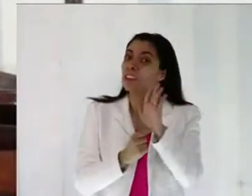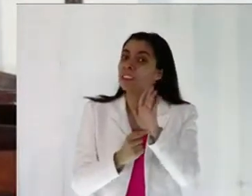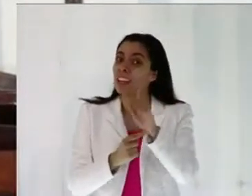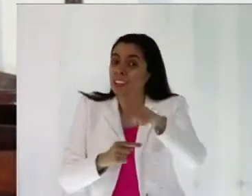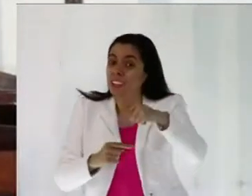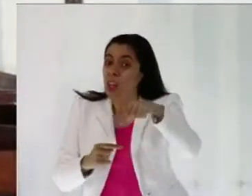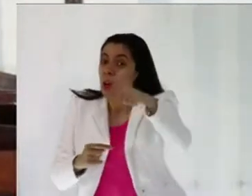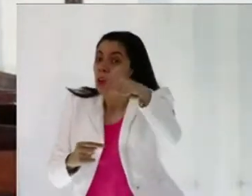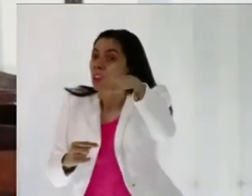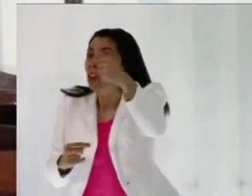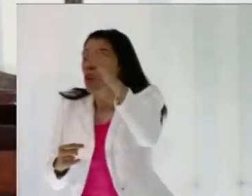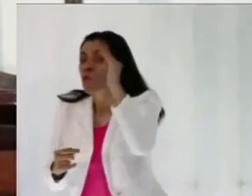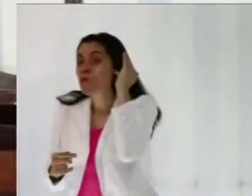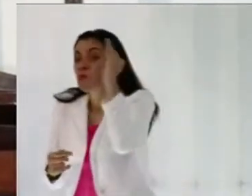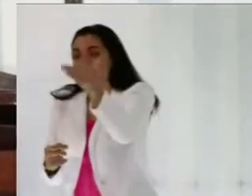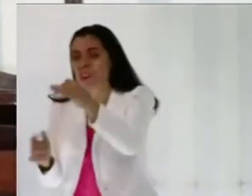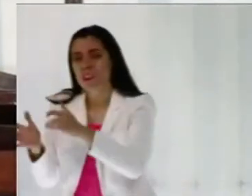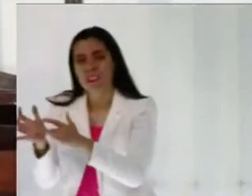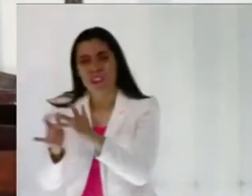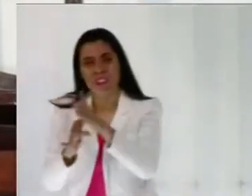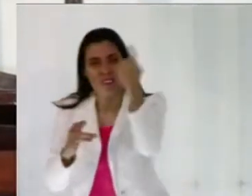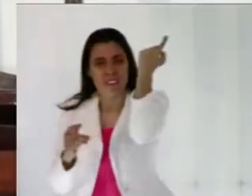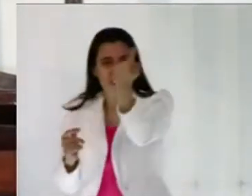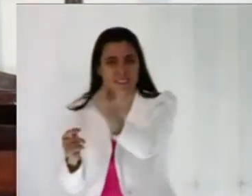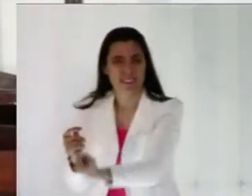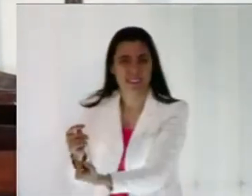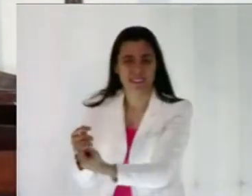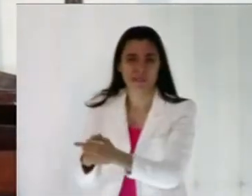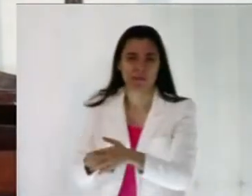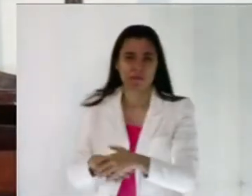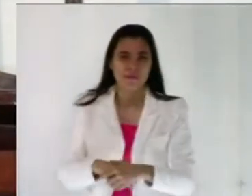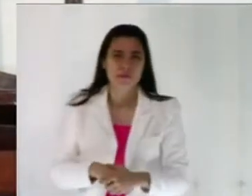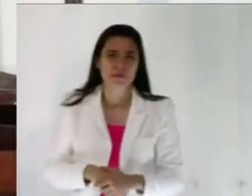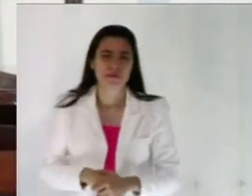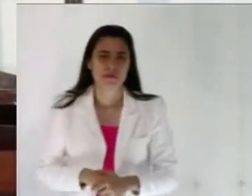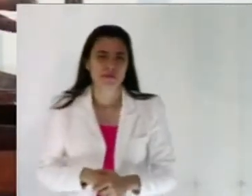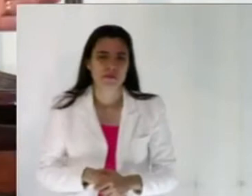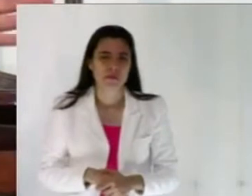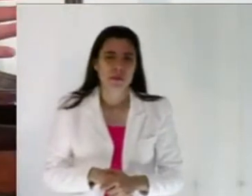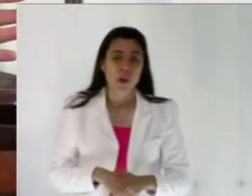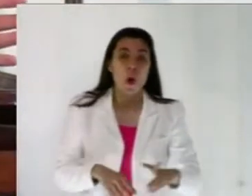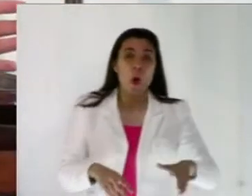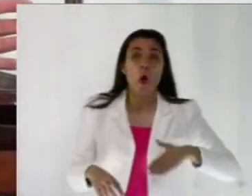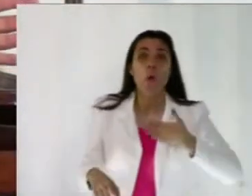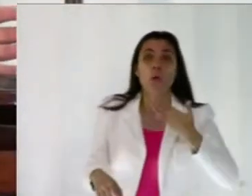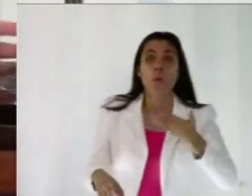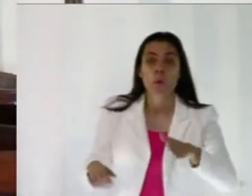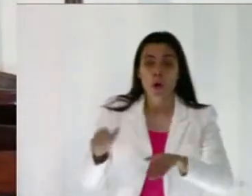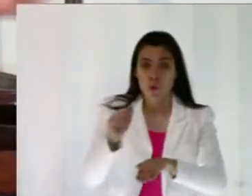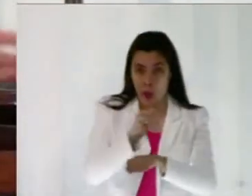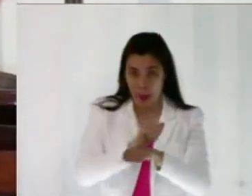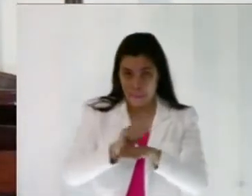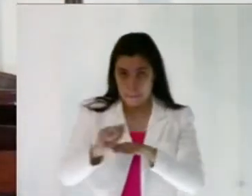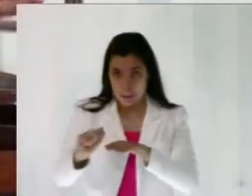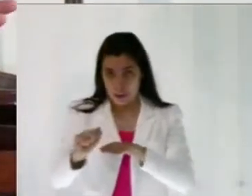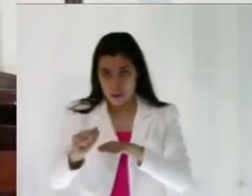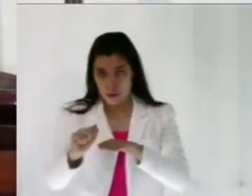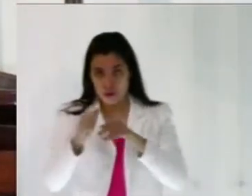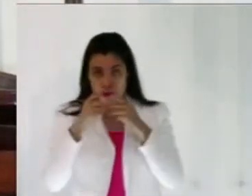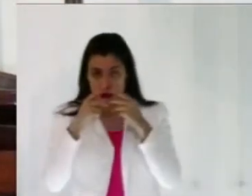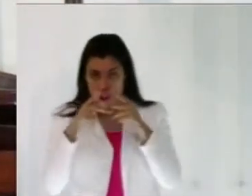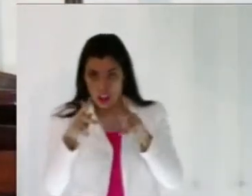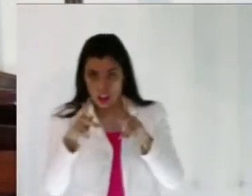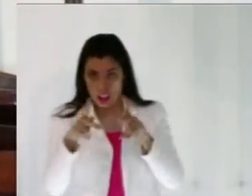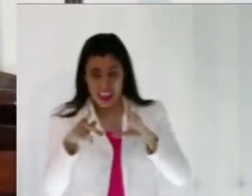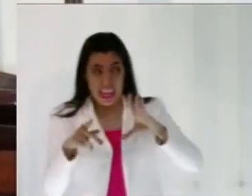Deus proverá para si meu filho o cordeiro, ele não estava falando só de um animal que mais tarde vai aparecer ali preso no chifre entre os